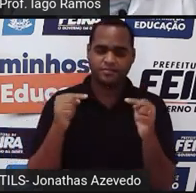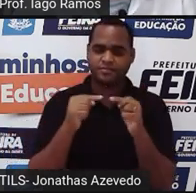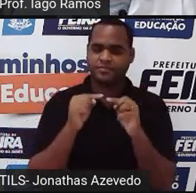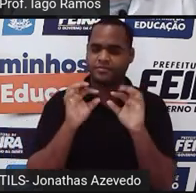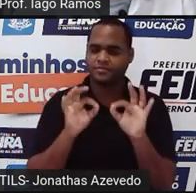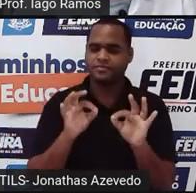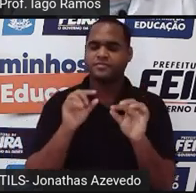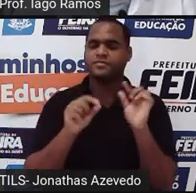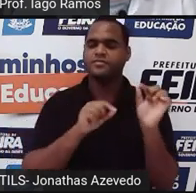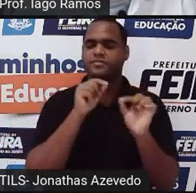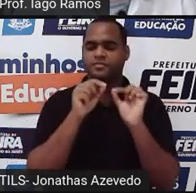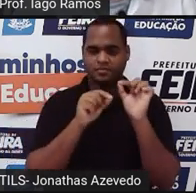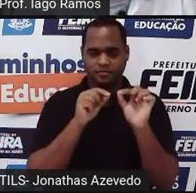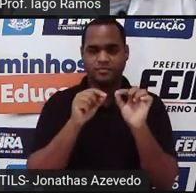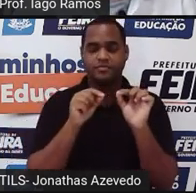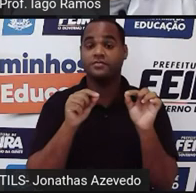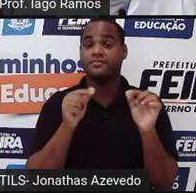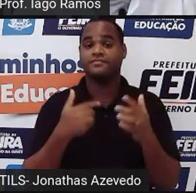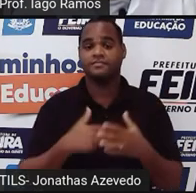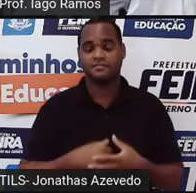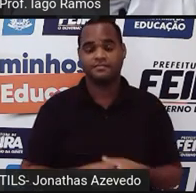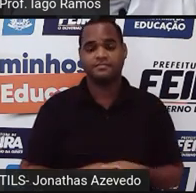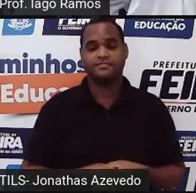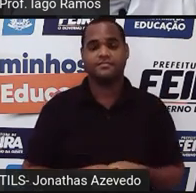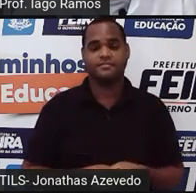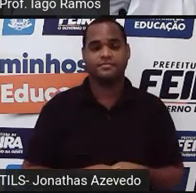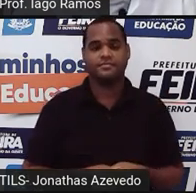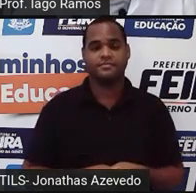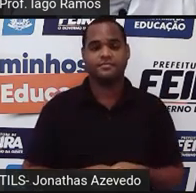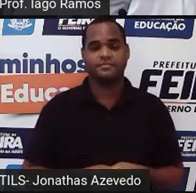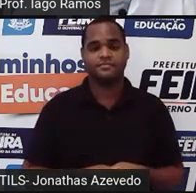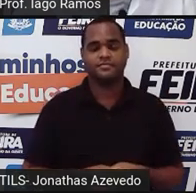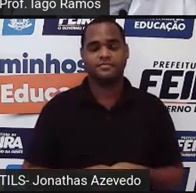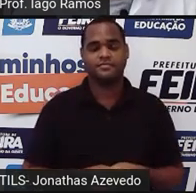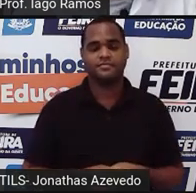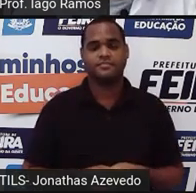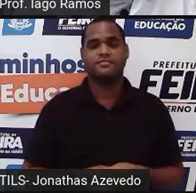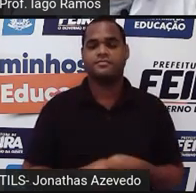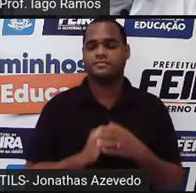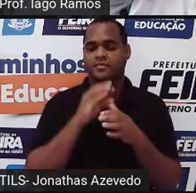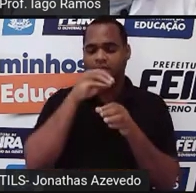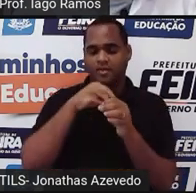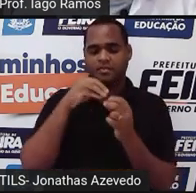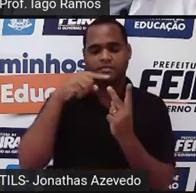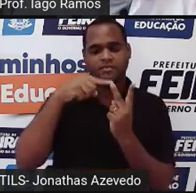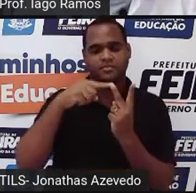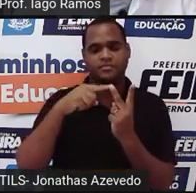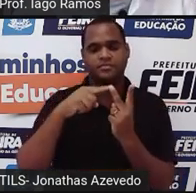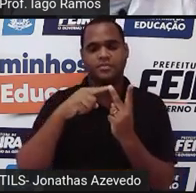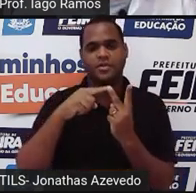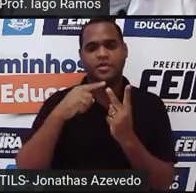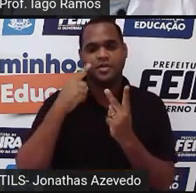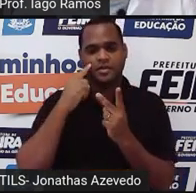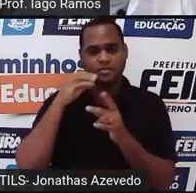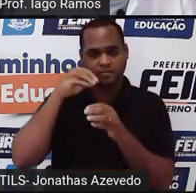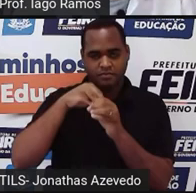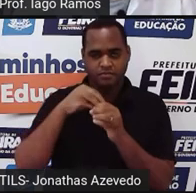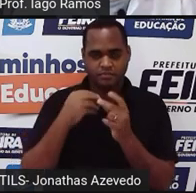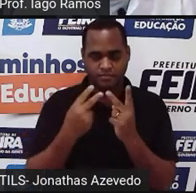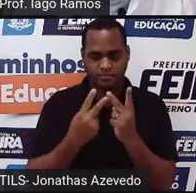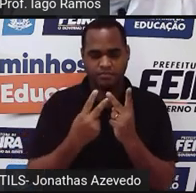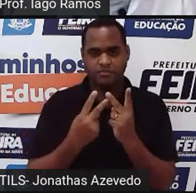essa raiz a gente monta raiz assim ó é dentro da raiz fica a base potenciação que é